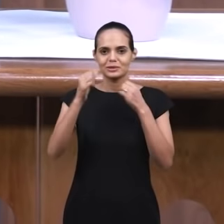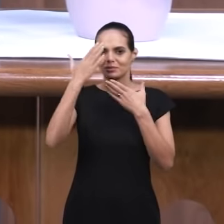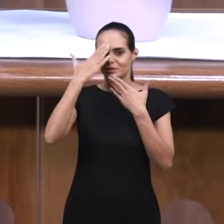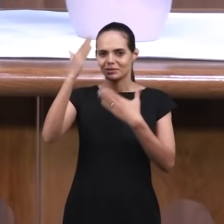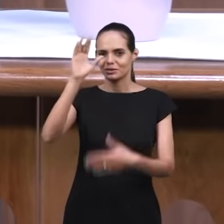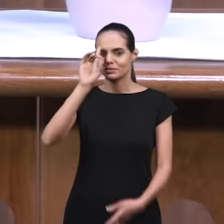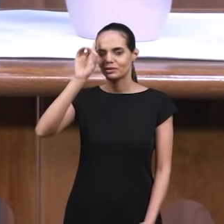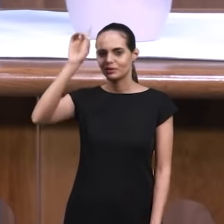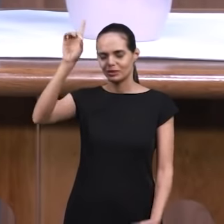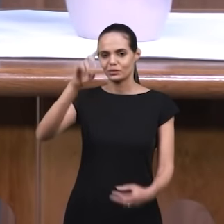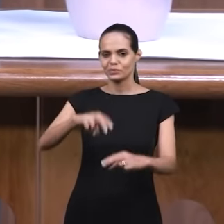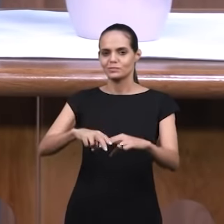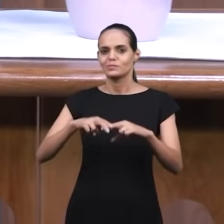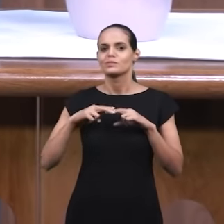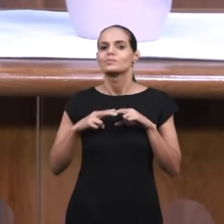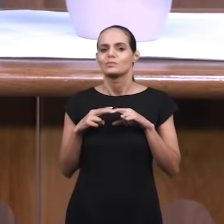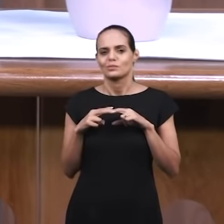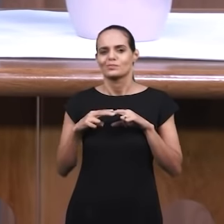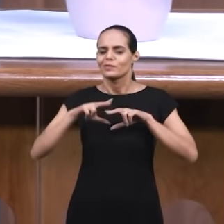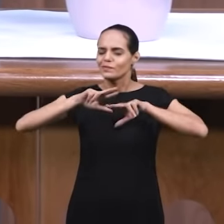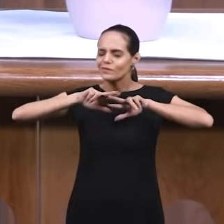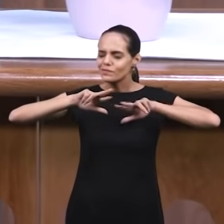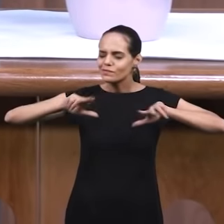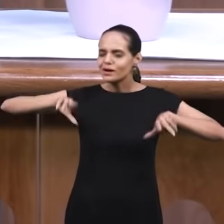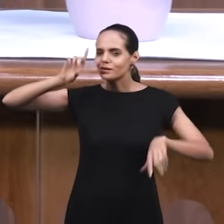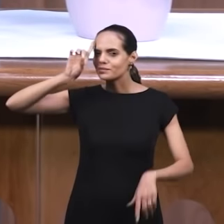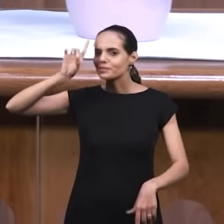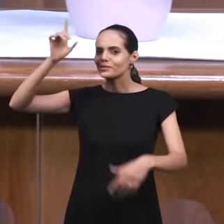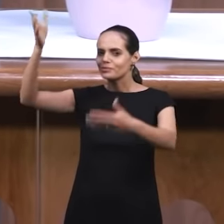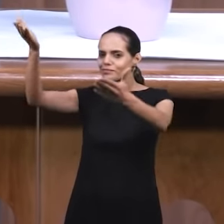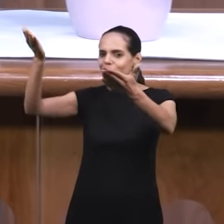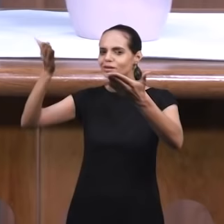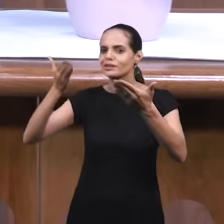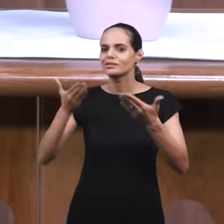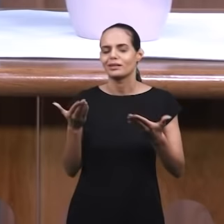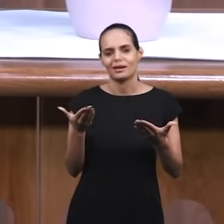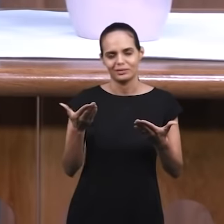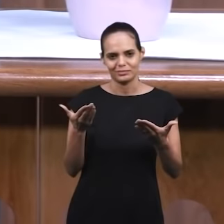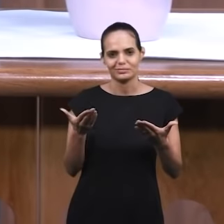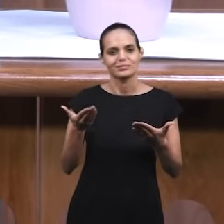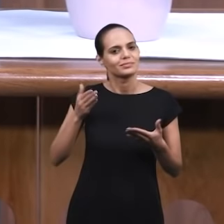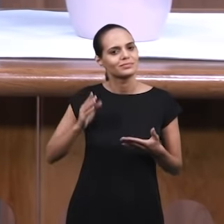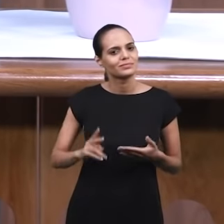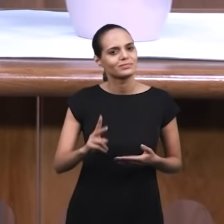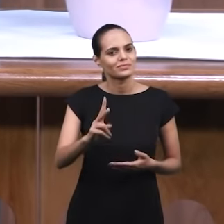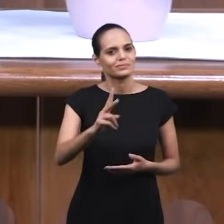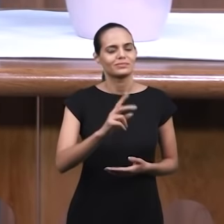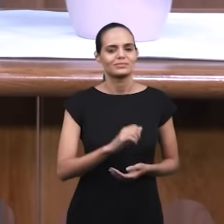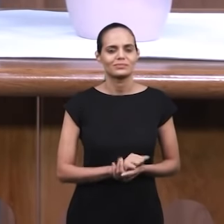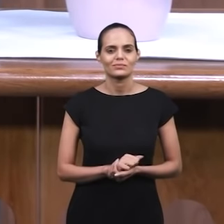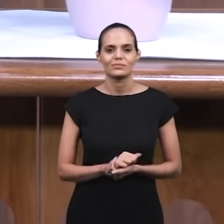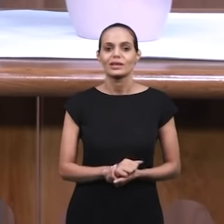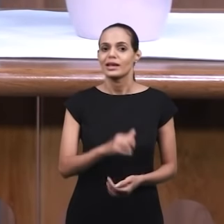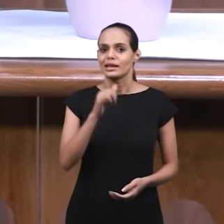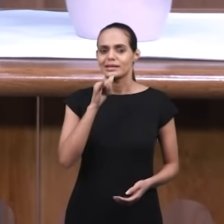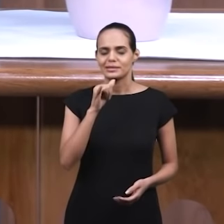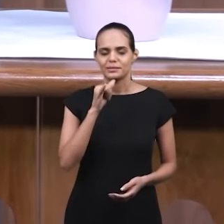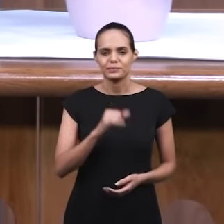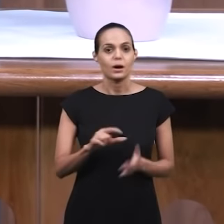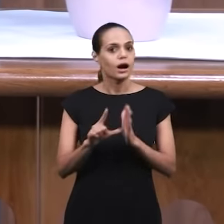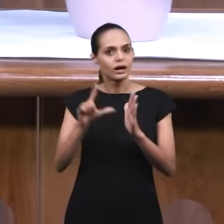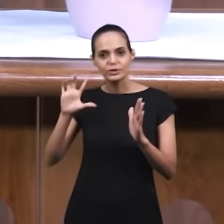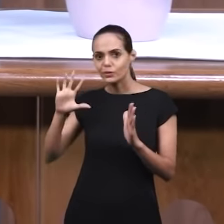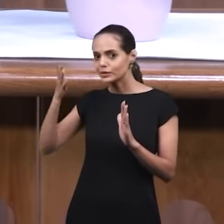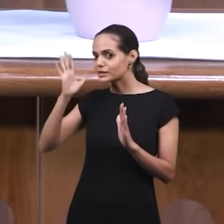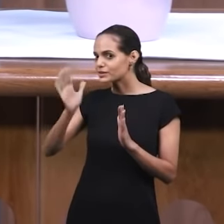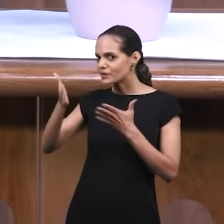em razão de tudo aquilo que Deus lhe havia concedido antecedentemente. Por exemplo, nos seus